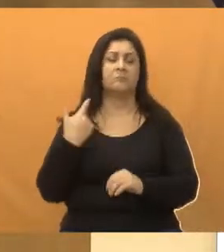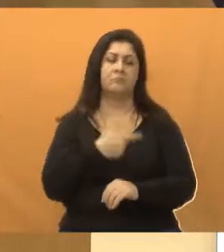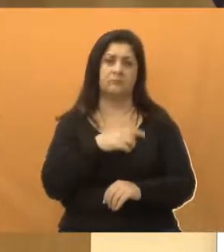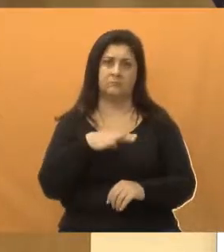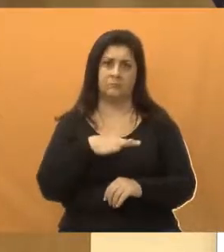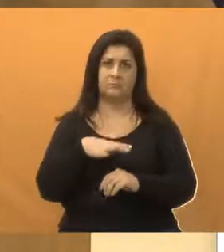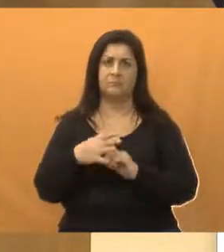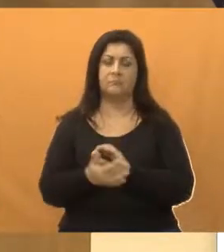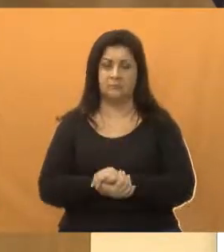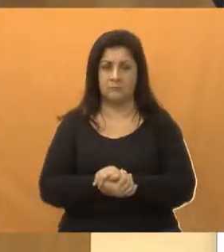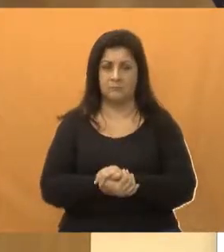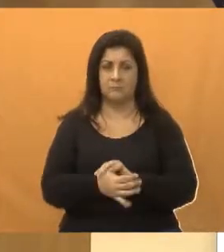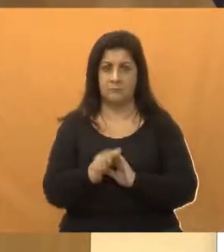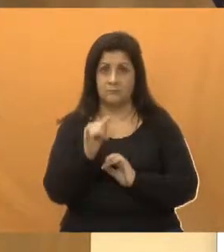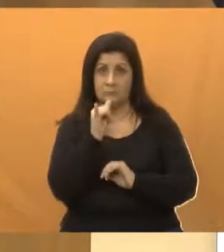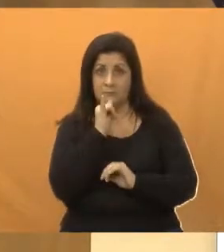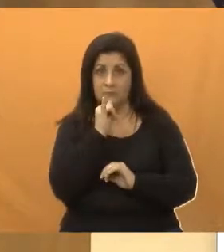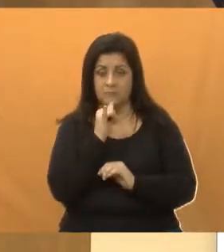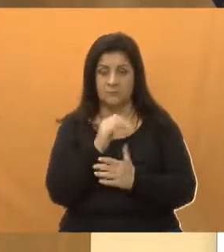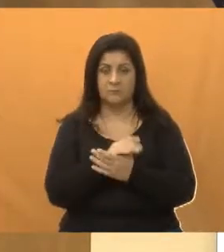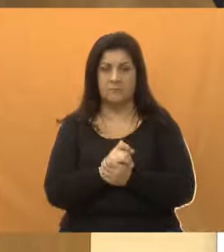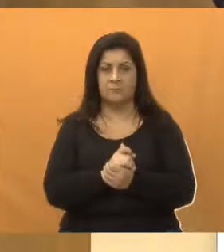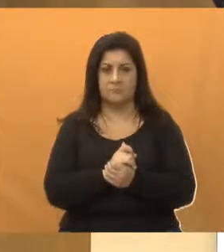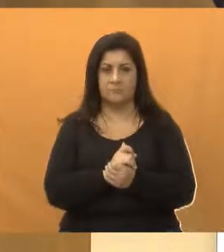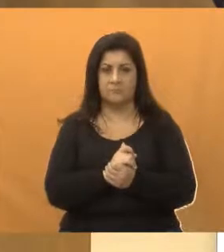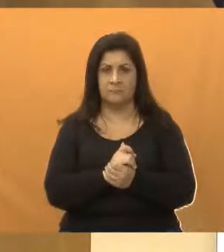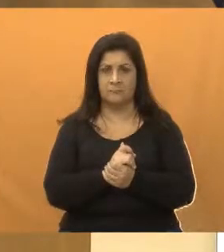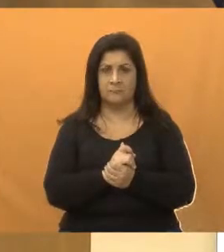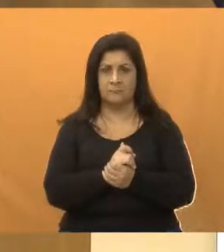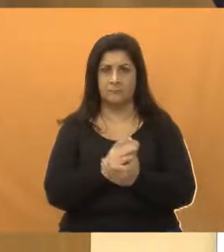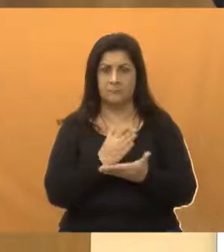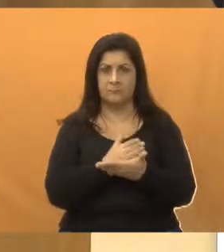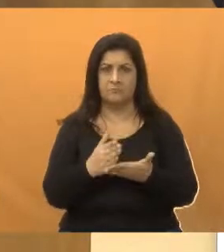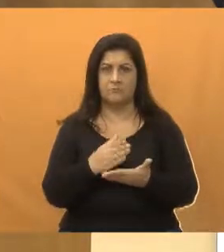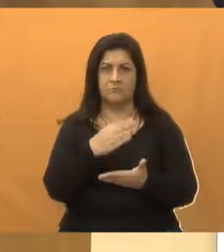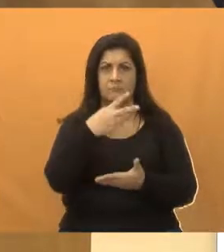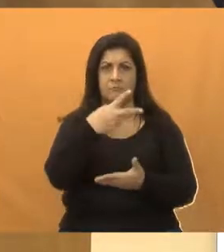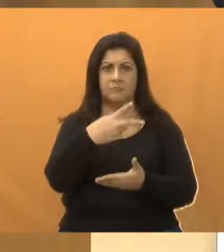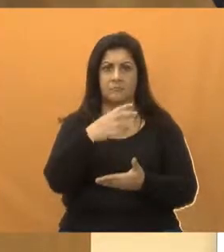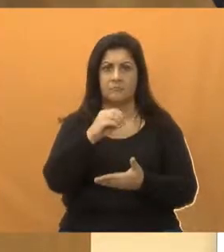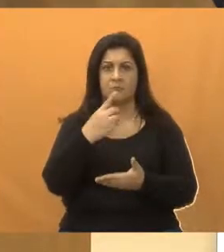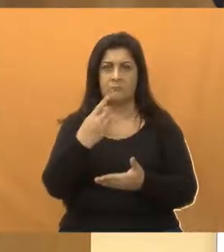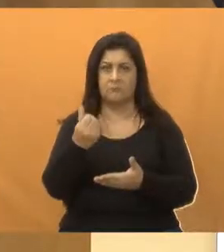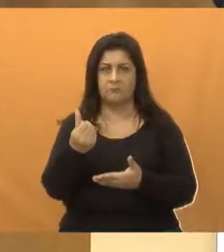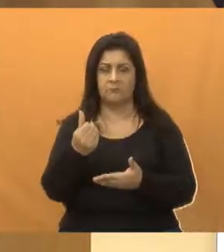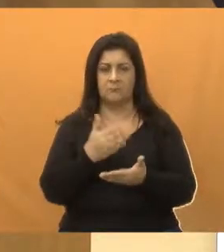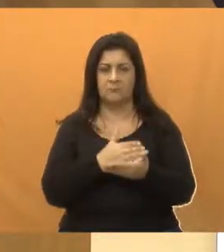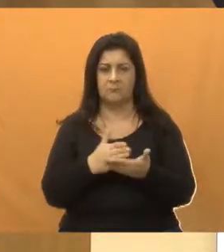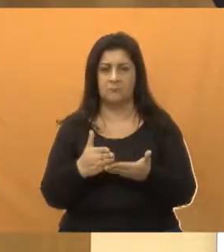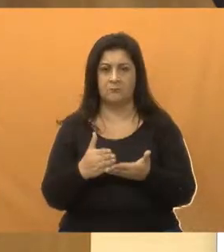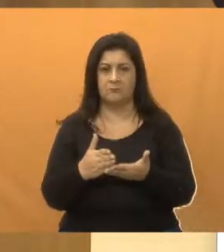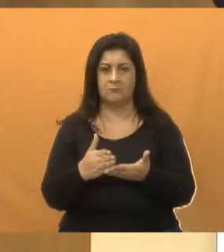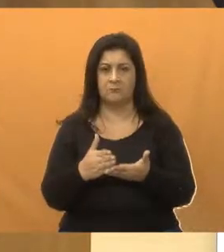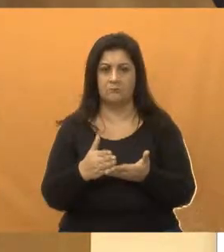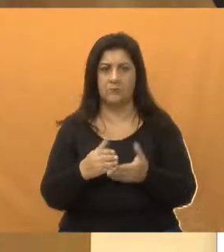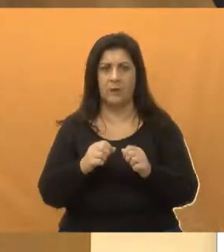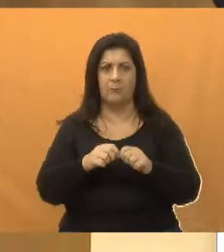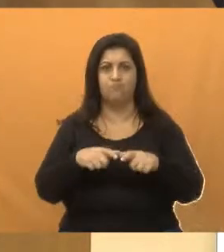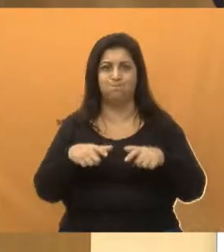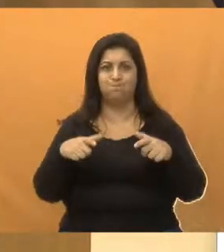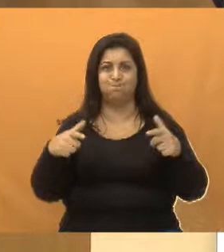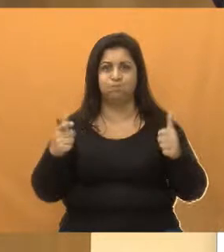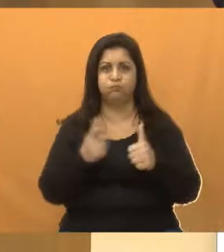cidade. Vou dar um exemplo, por exemplo, isso foi instituído em 2016, essa dívida aí começou a se formar, muito